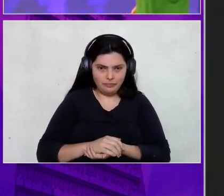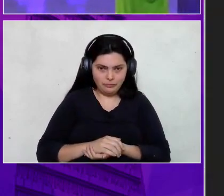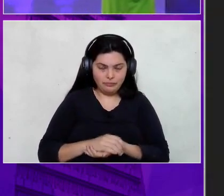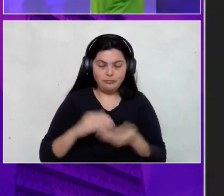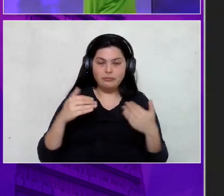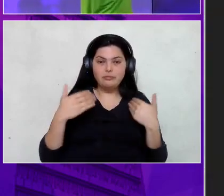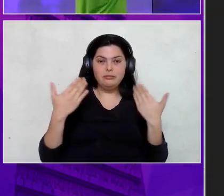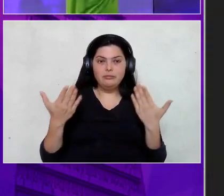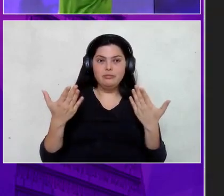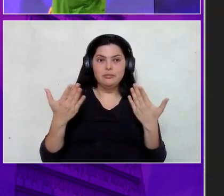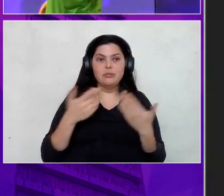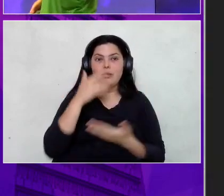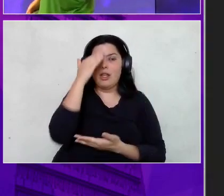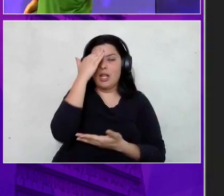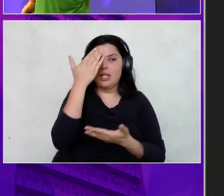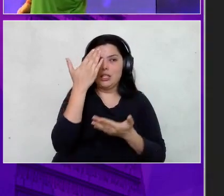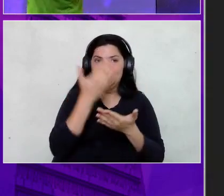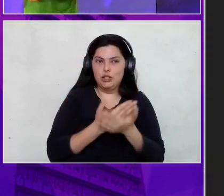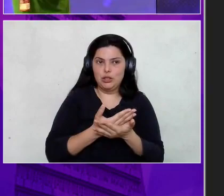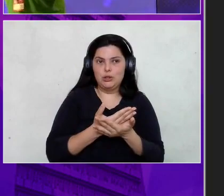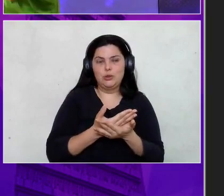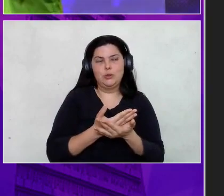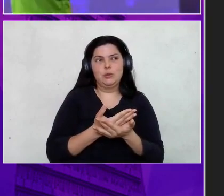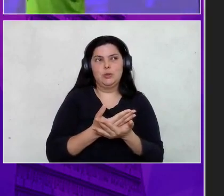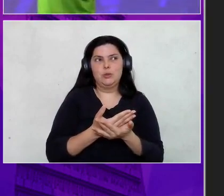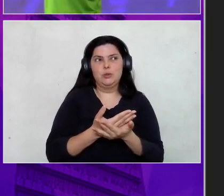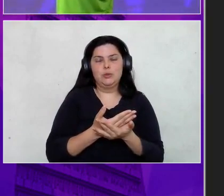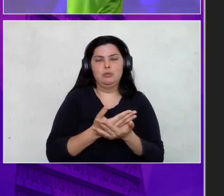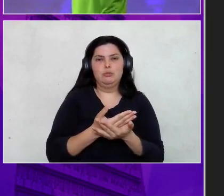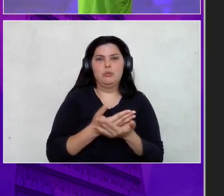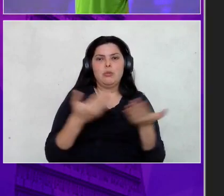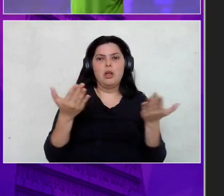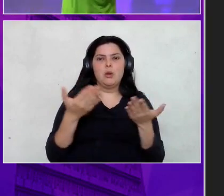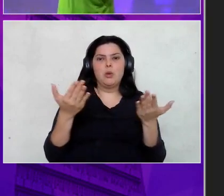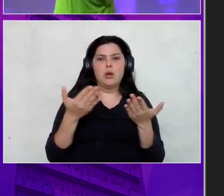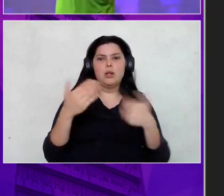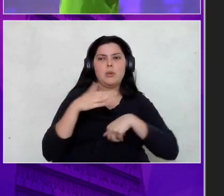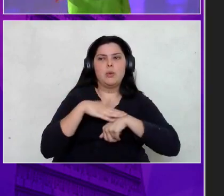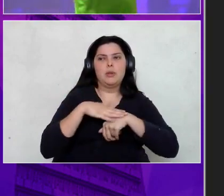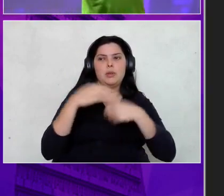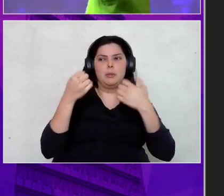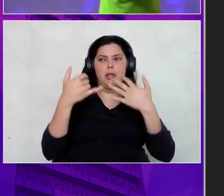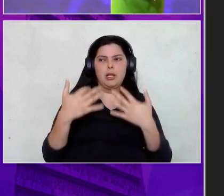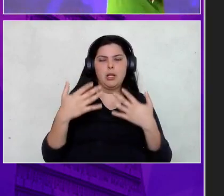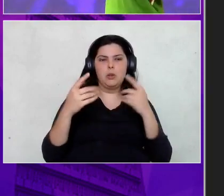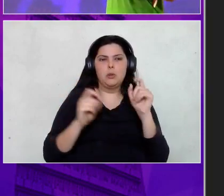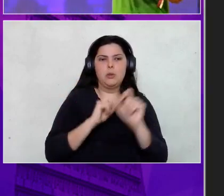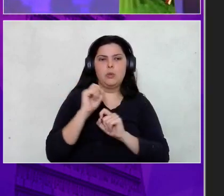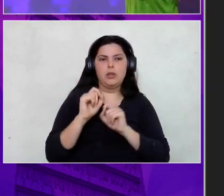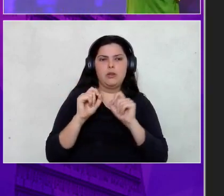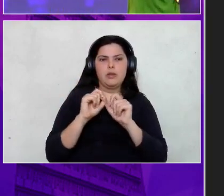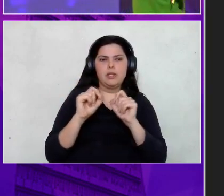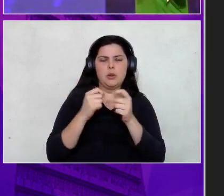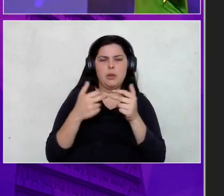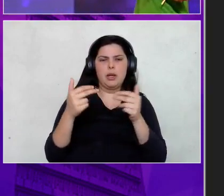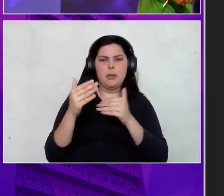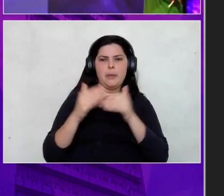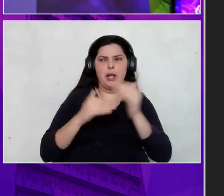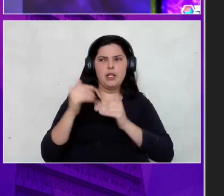Eu acredito, então, bom, e agora nesse momento que eu estou falando, é justamente, deixa eu fazer um ato simbólico,